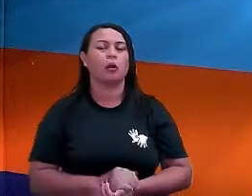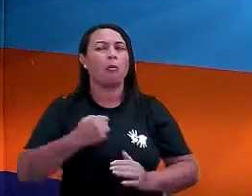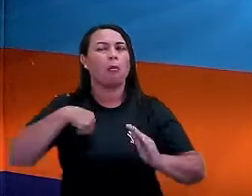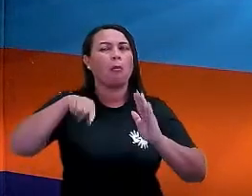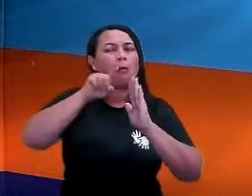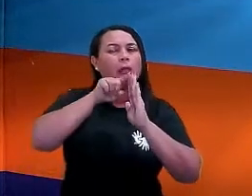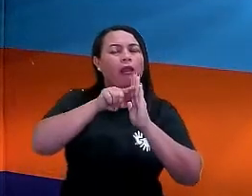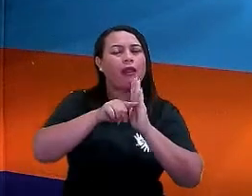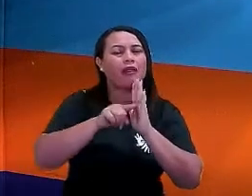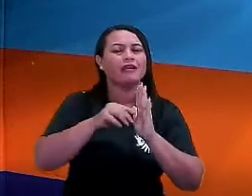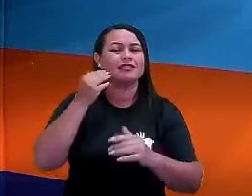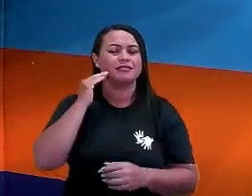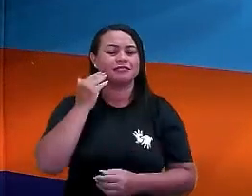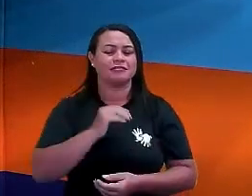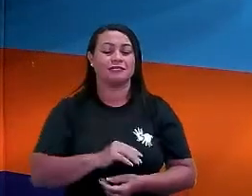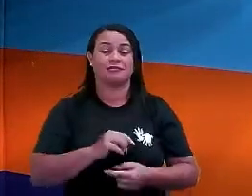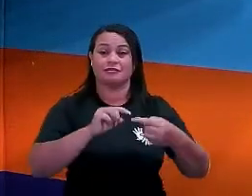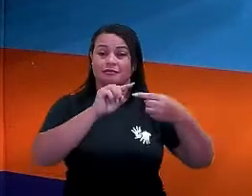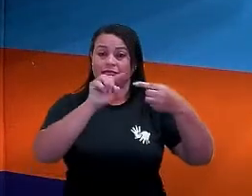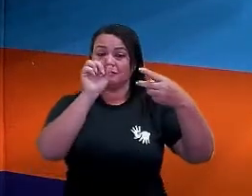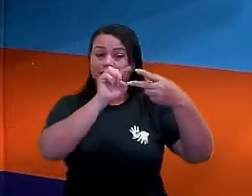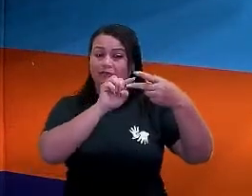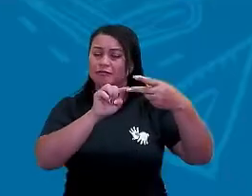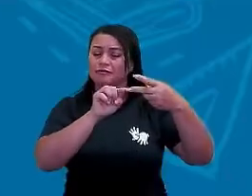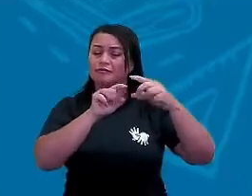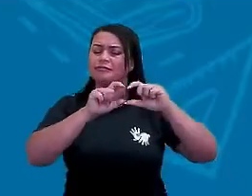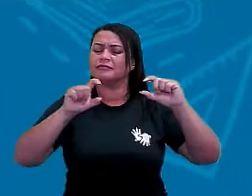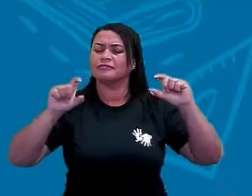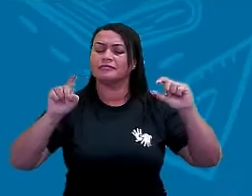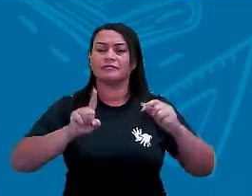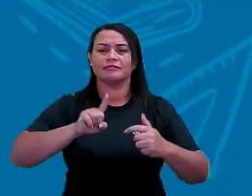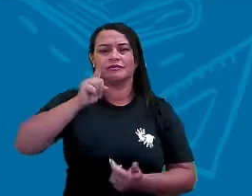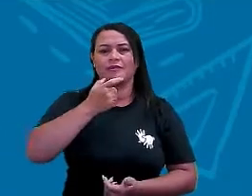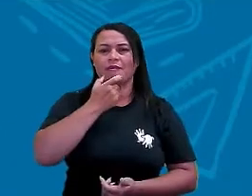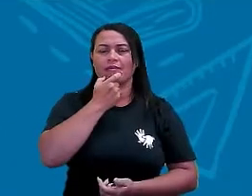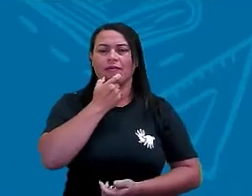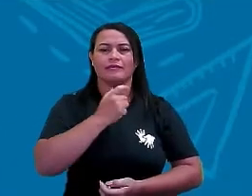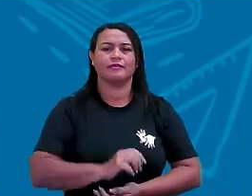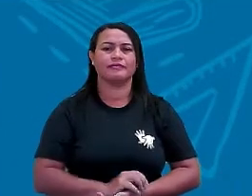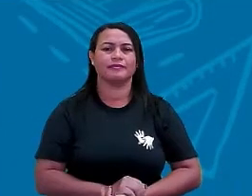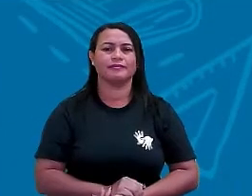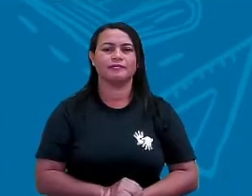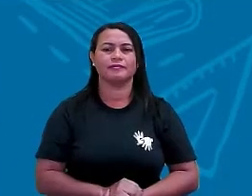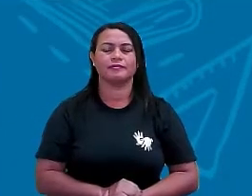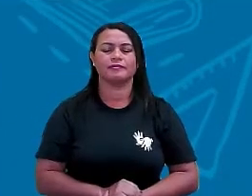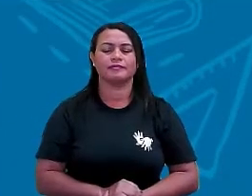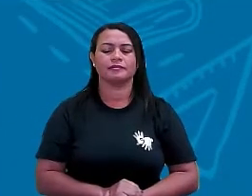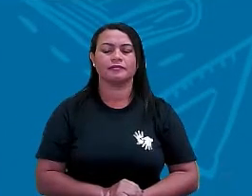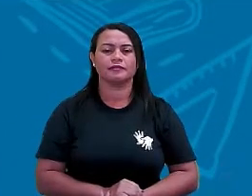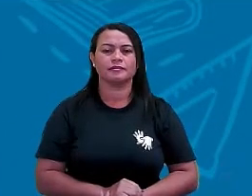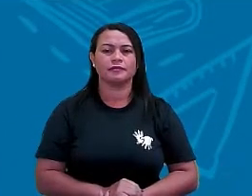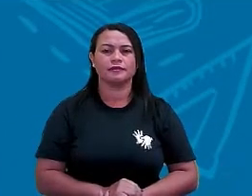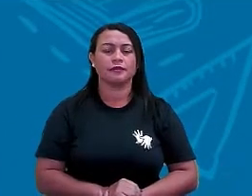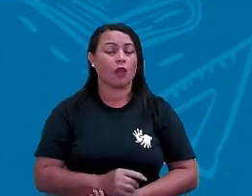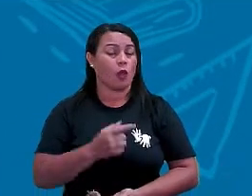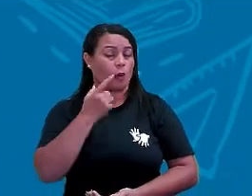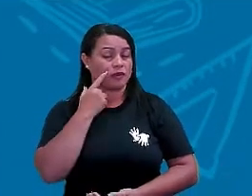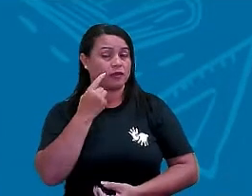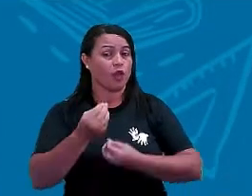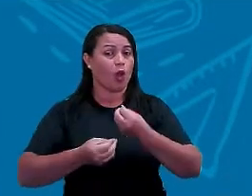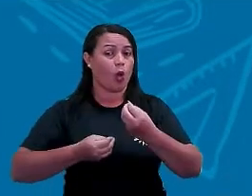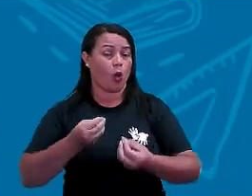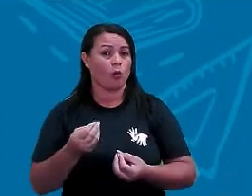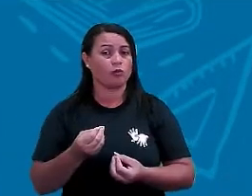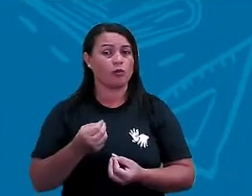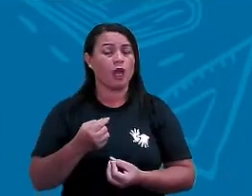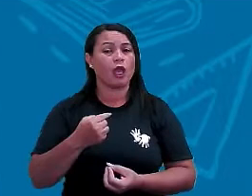I'm flying there with Kel. I'm flying there with Kel. Ao pé da letra, eu traduziria, eu